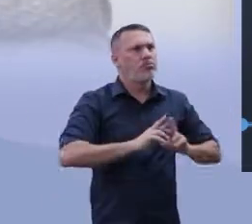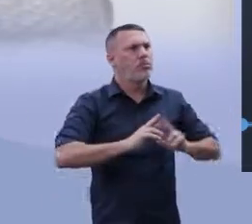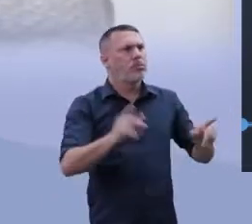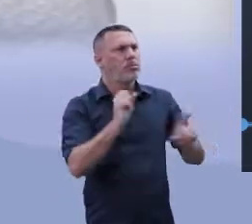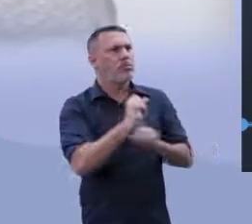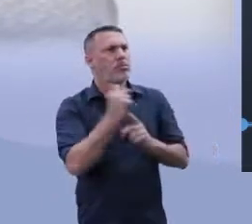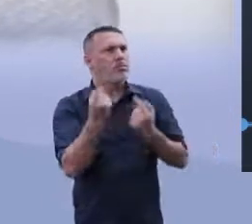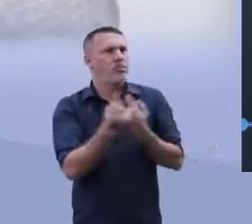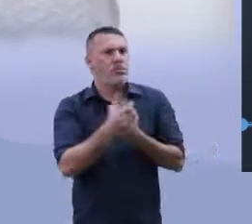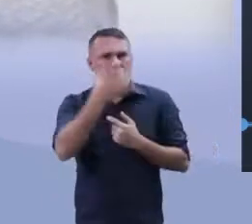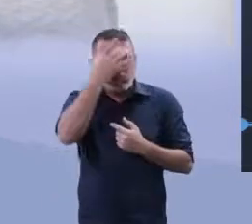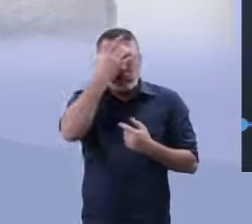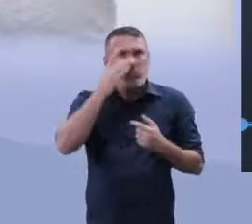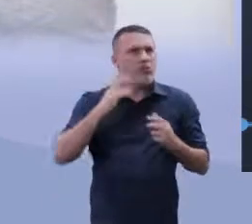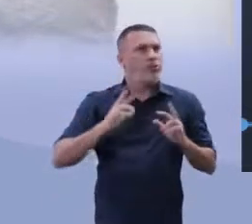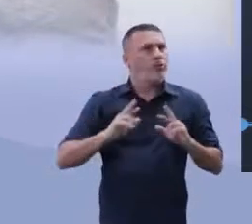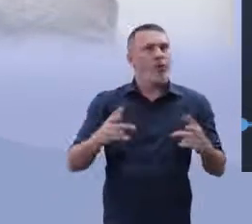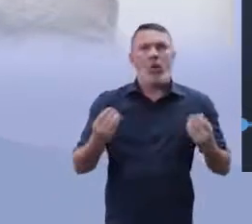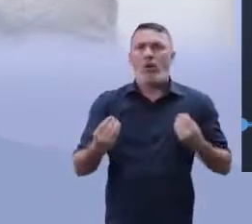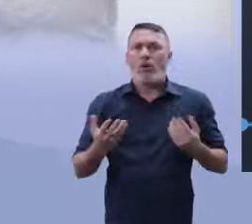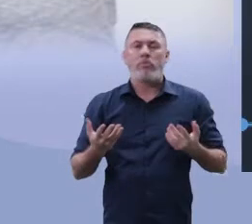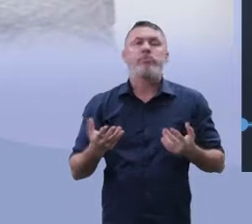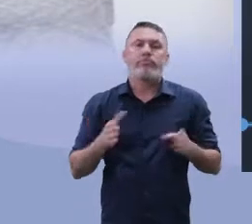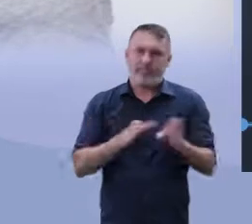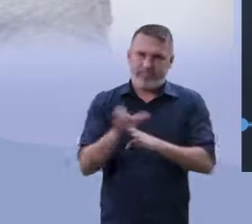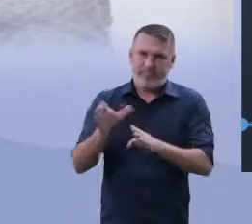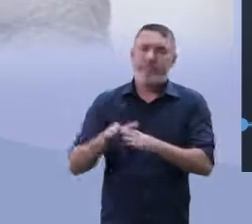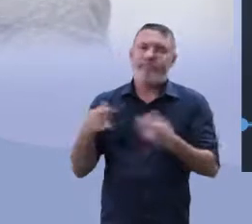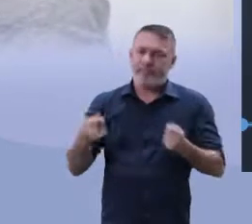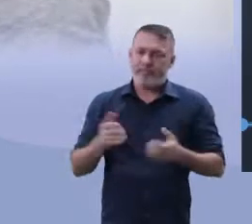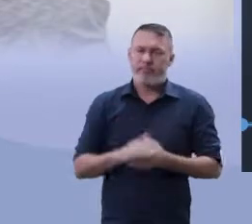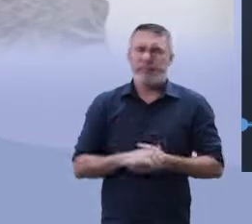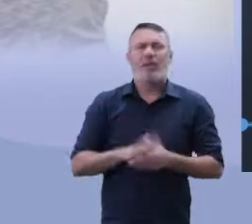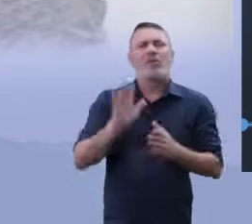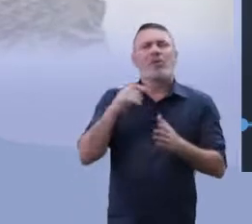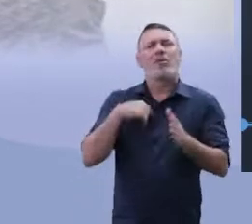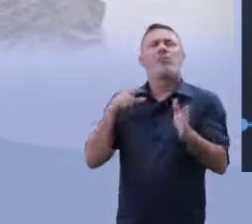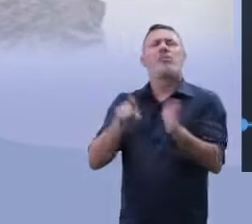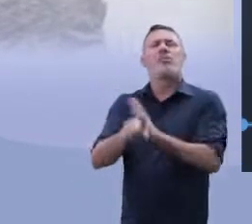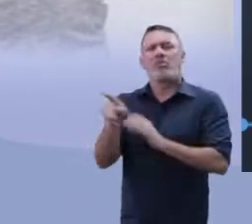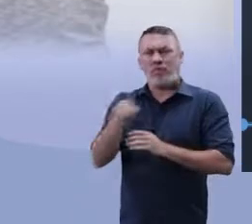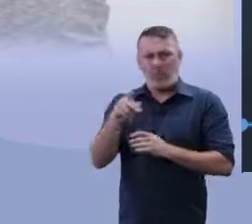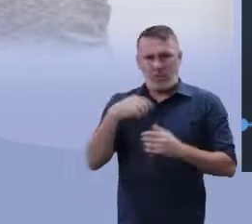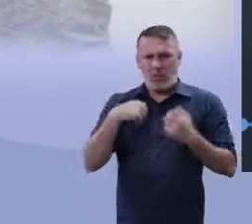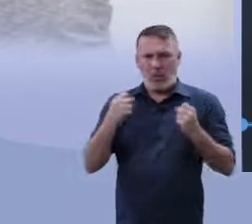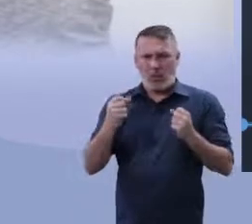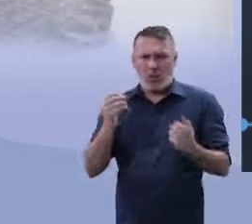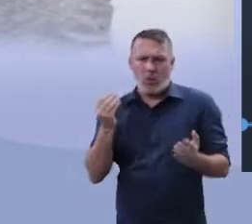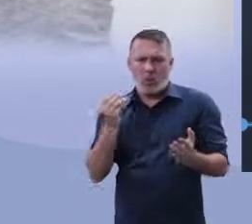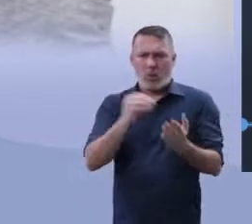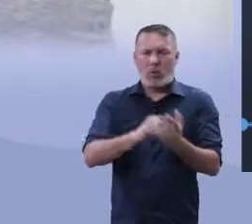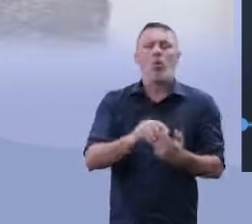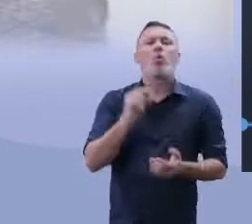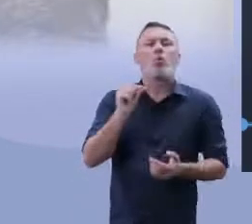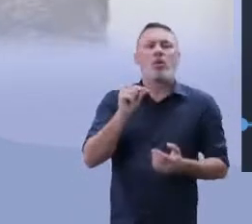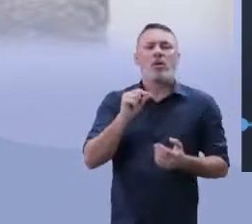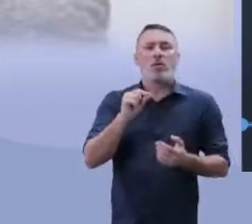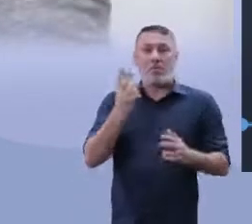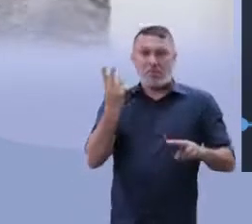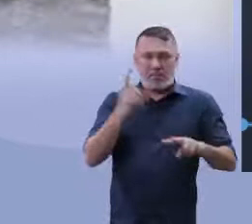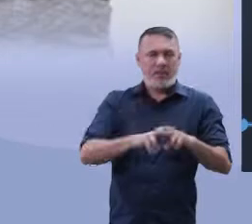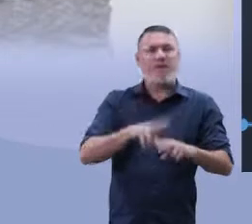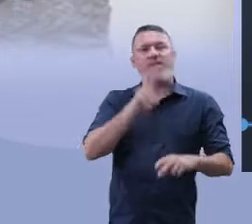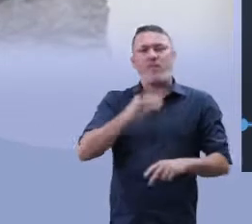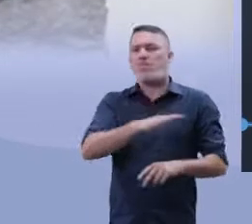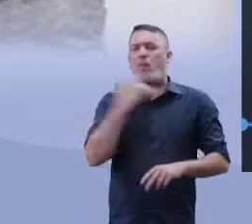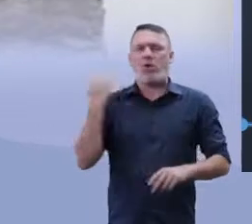mudança dela, a mente dela não mudou. Professor, eu poderia colocar nessa redação, falar sobre pena de morte? A resposta